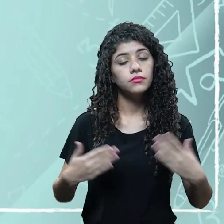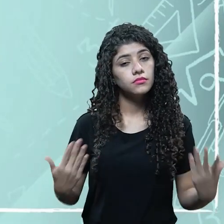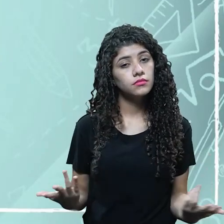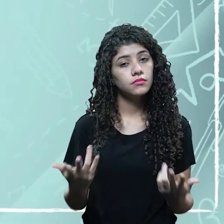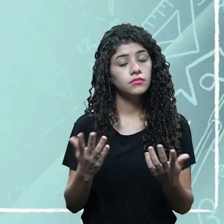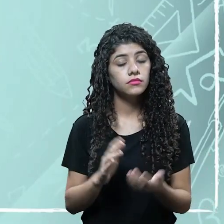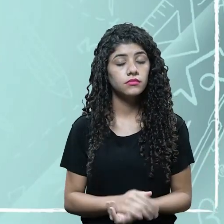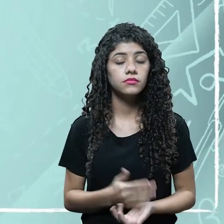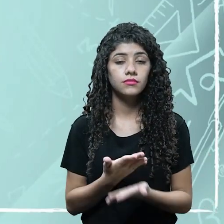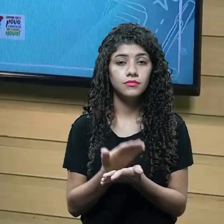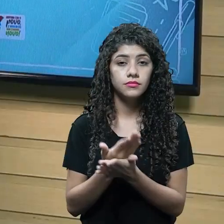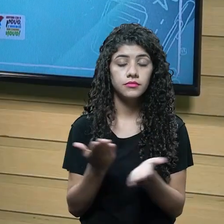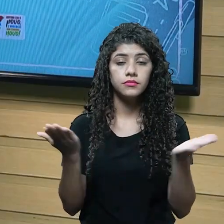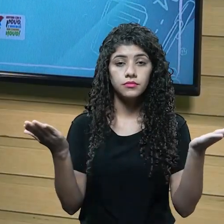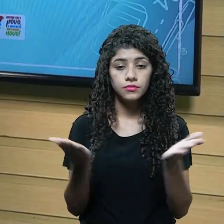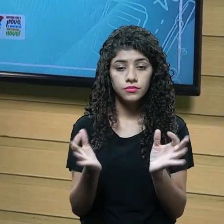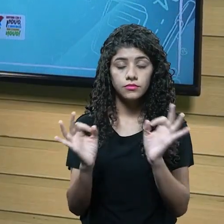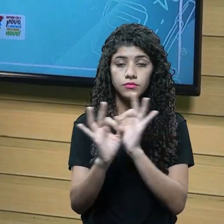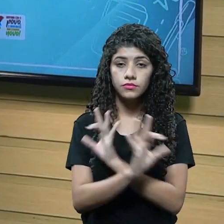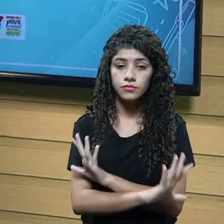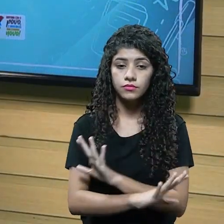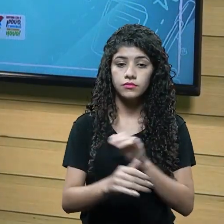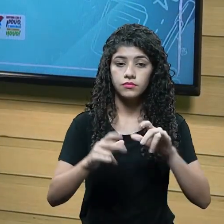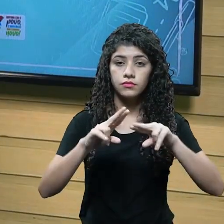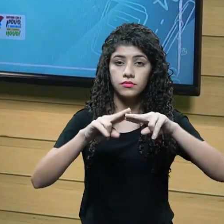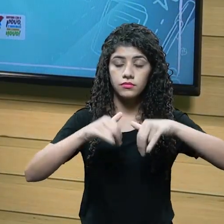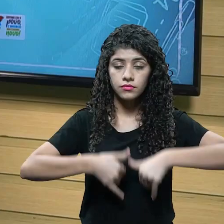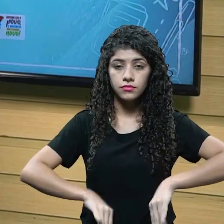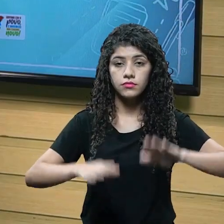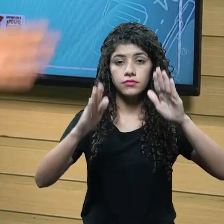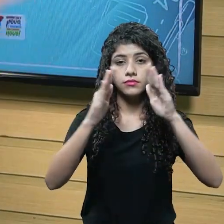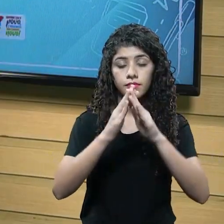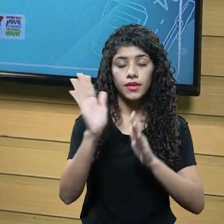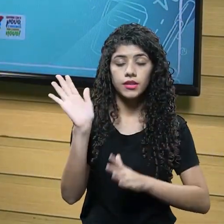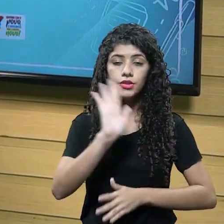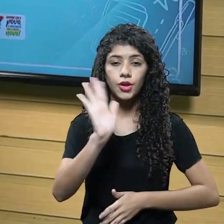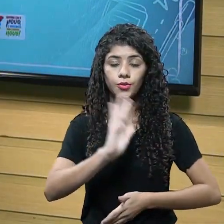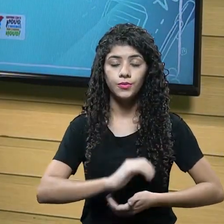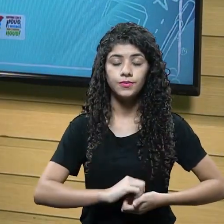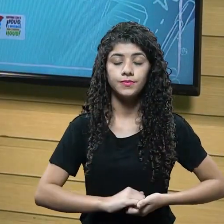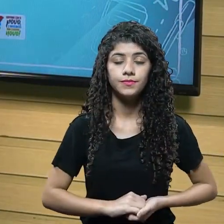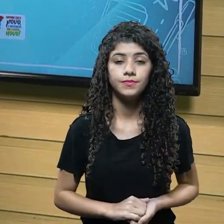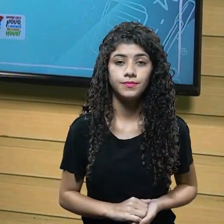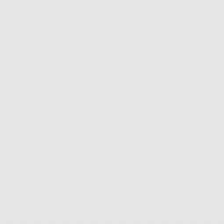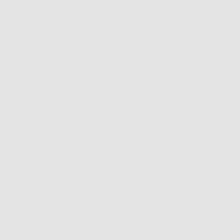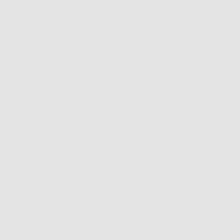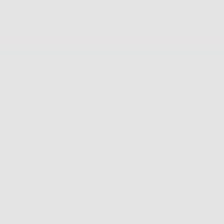essa foi a nossa aula de hoje. Fiquem em casa, sou o professor Renan Robson e até a próxima. Tchau, tchau.